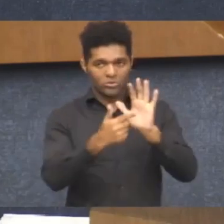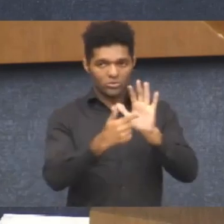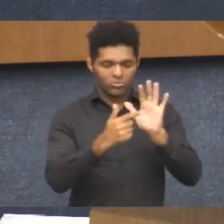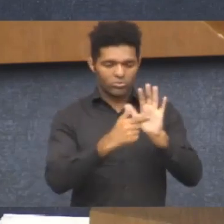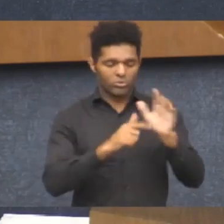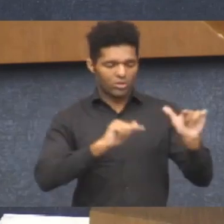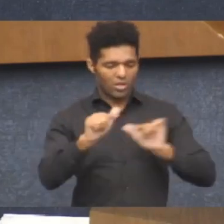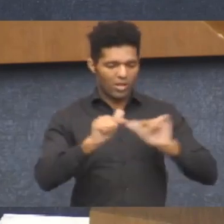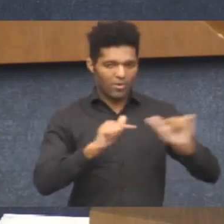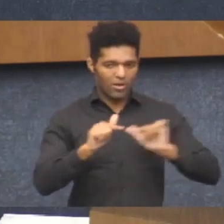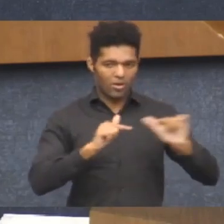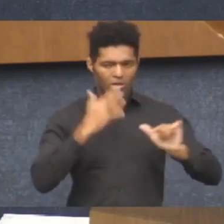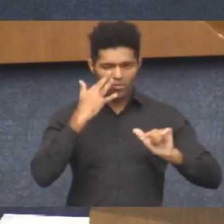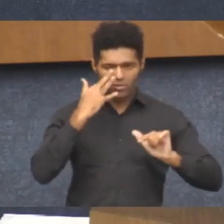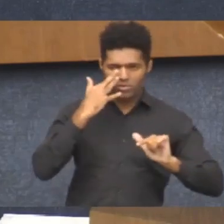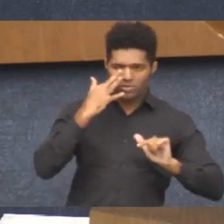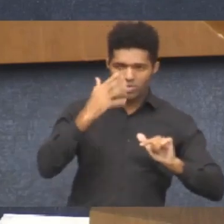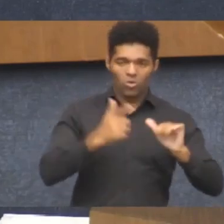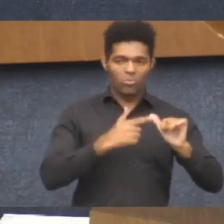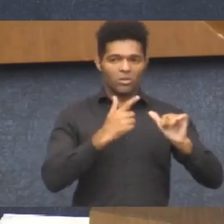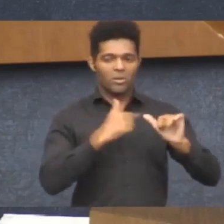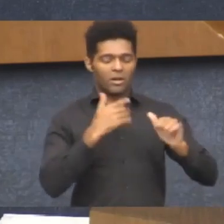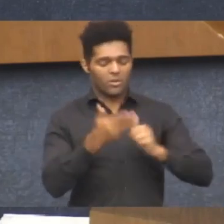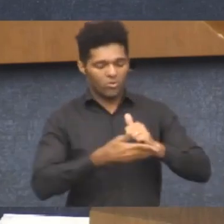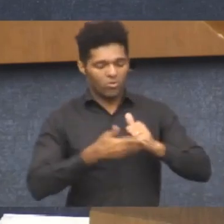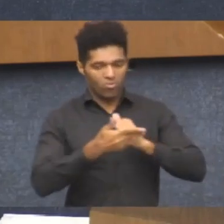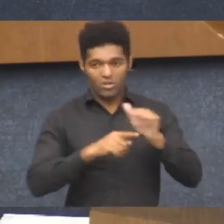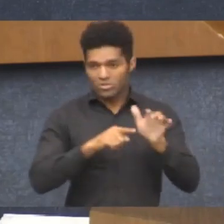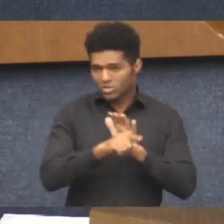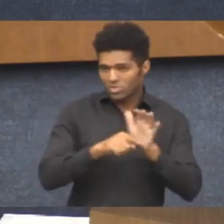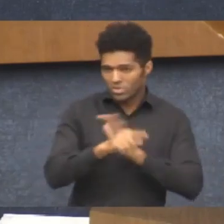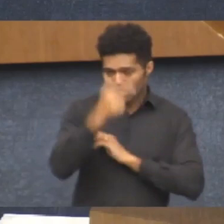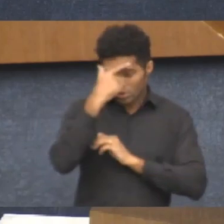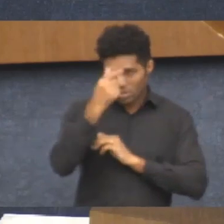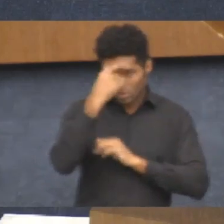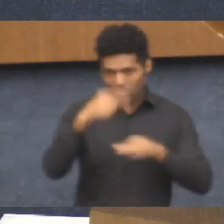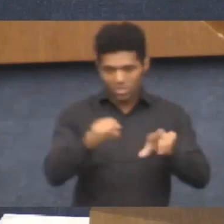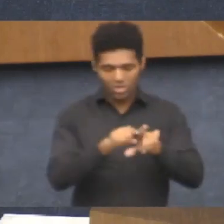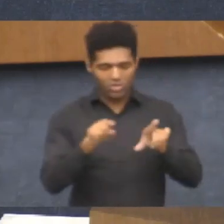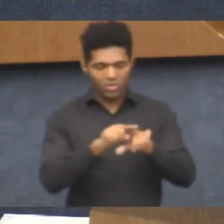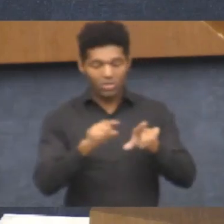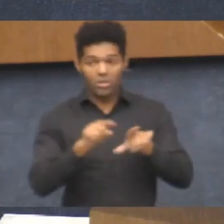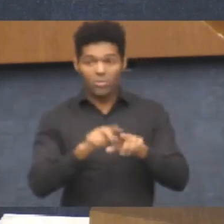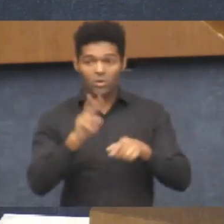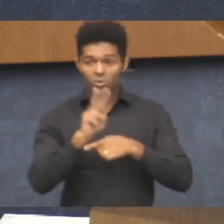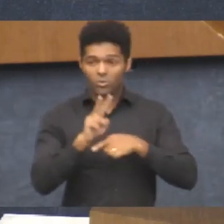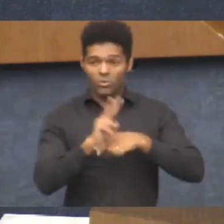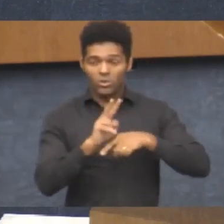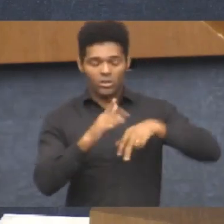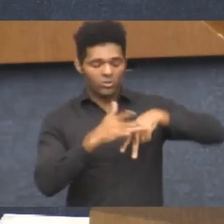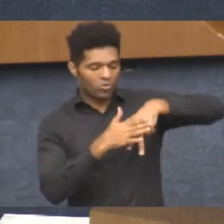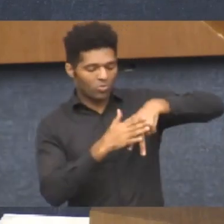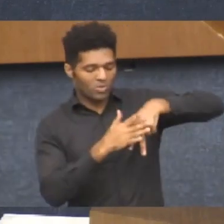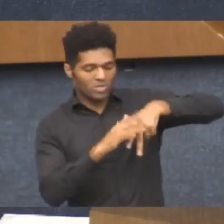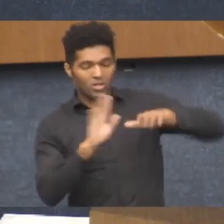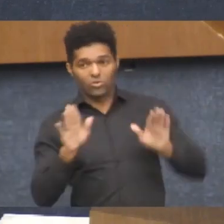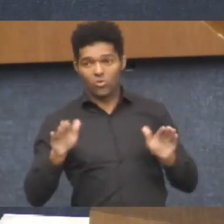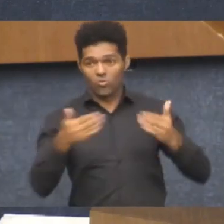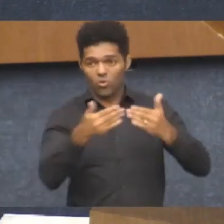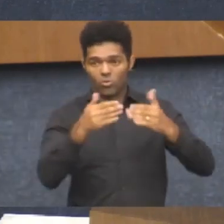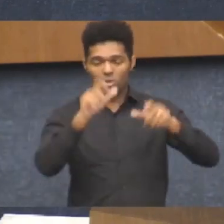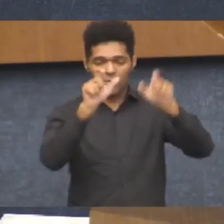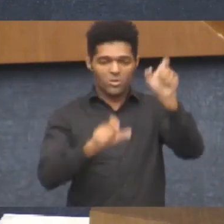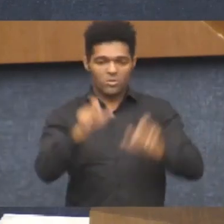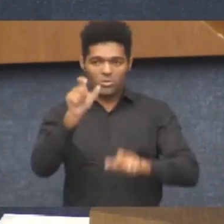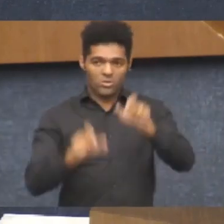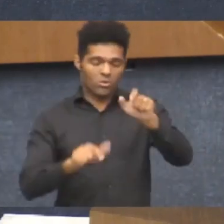atenção primária, baseado nas melhores evidências científicas e no cuidado clínico centrado na pessoa. O trabalho realizado